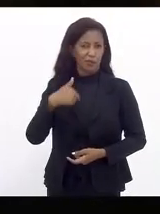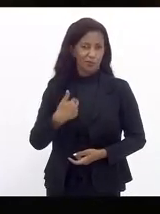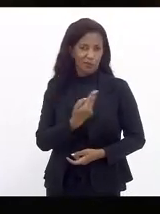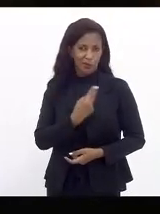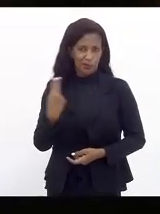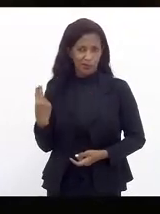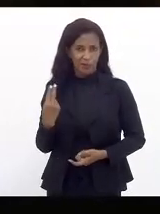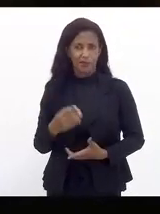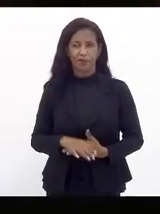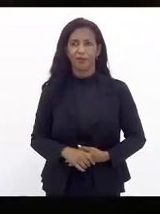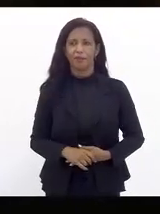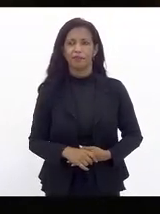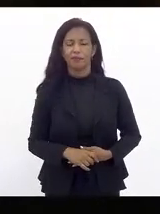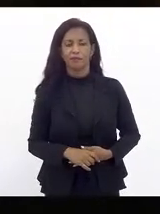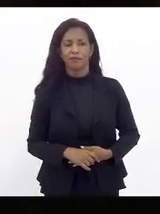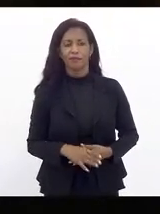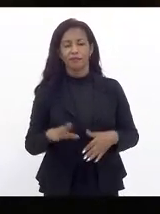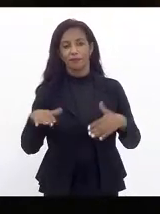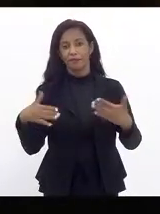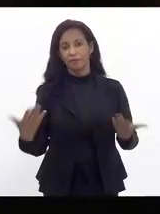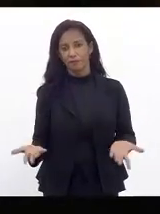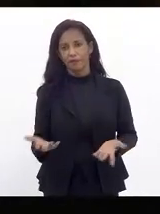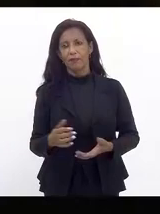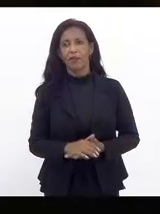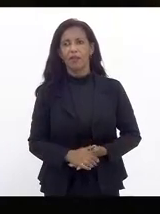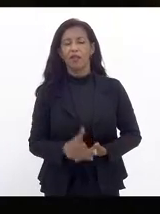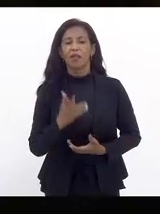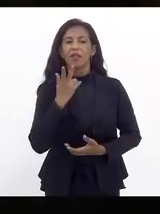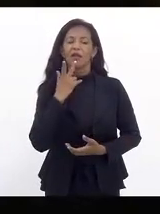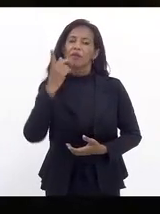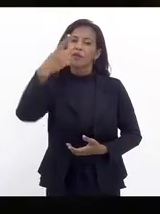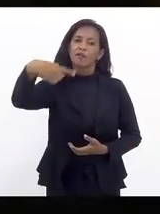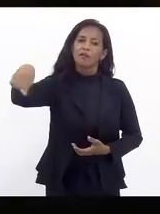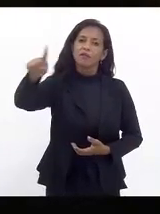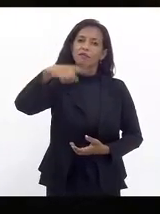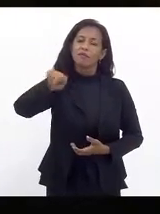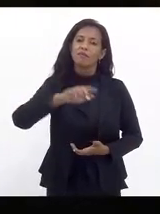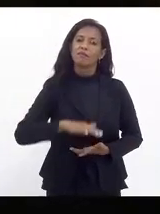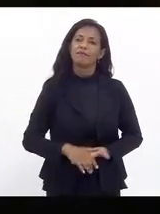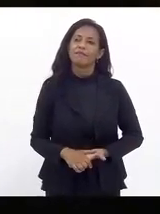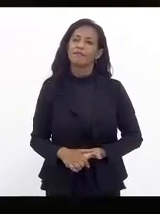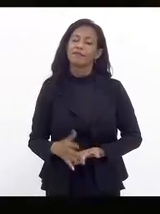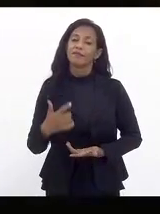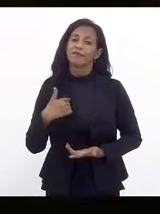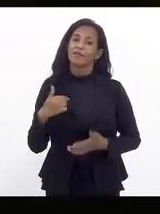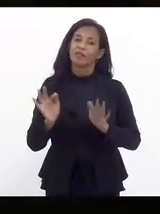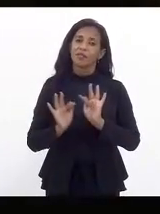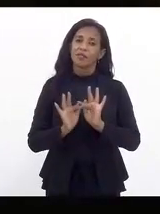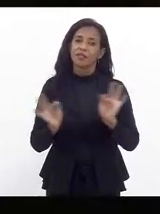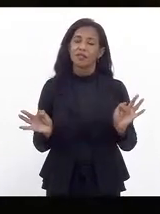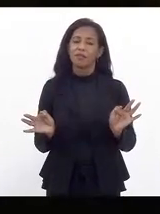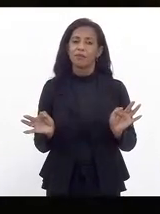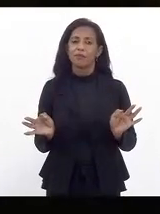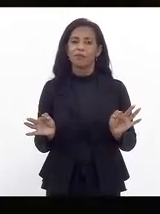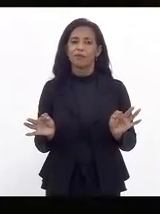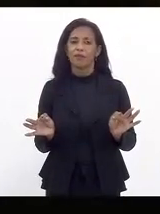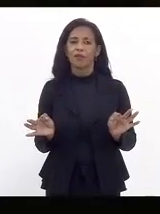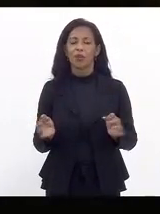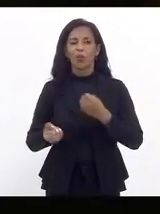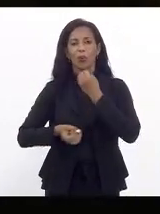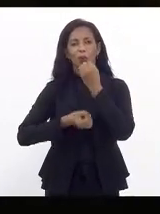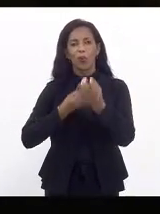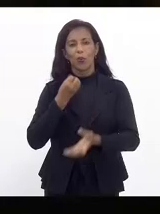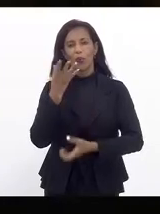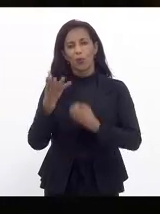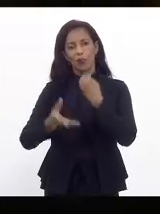nome. Então, queria falar para vocês desse meu simples e humilde